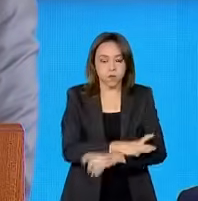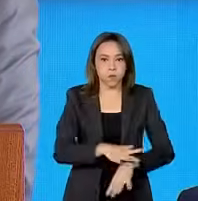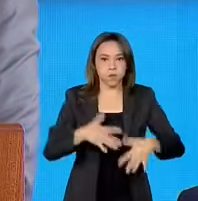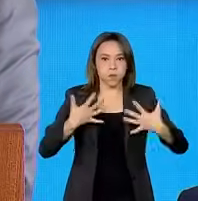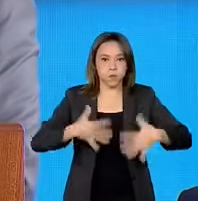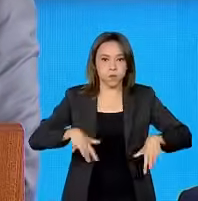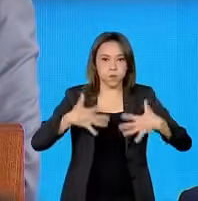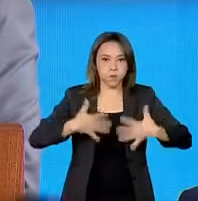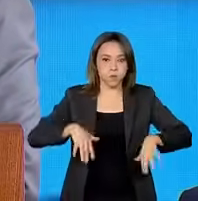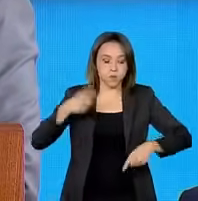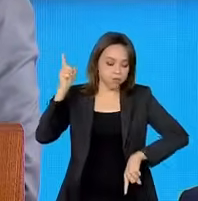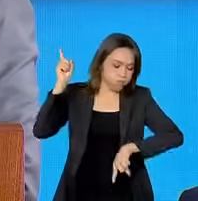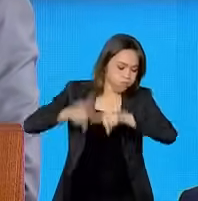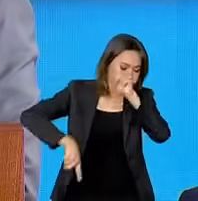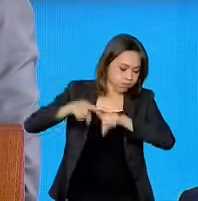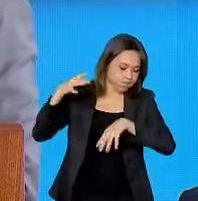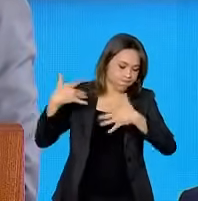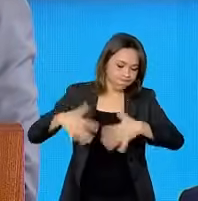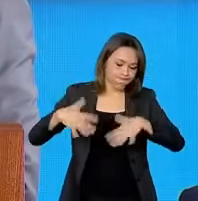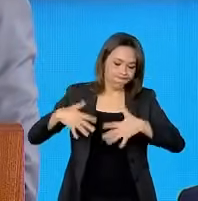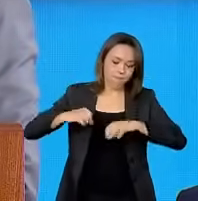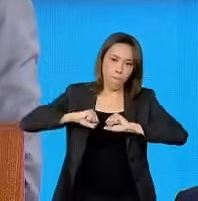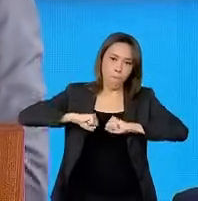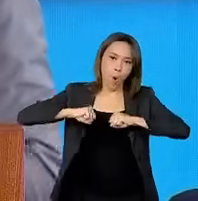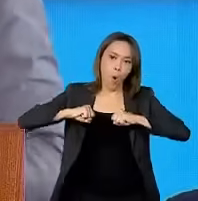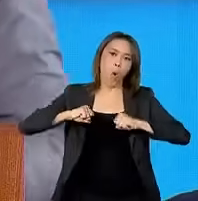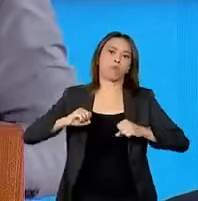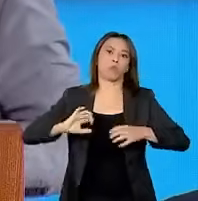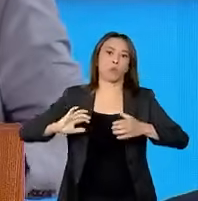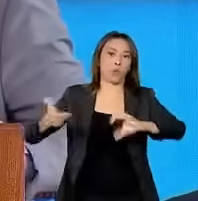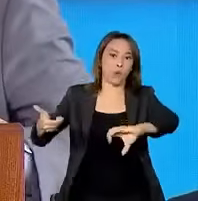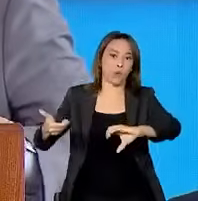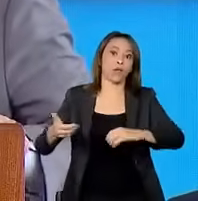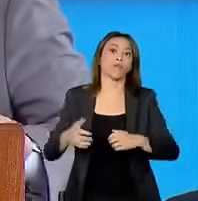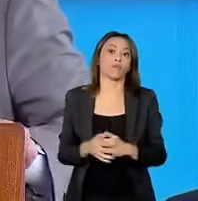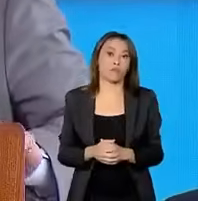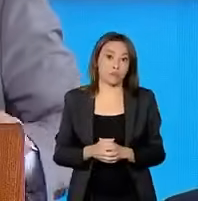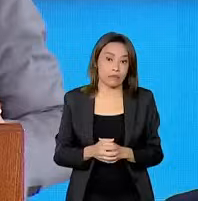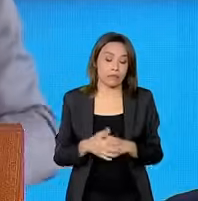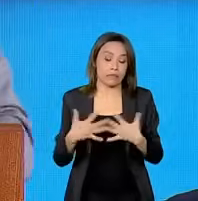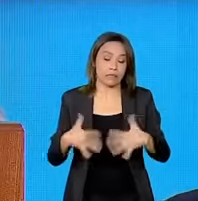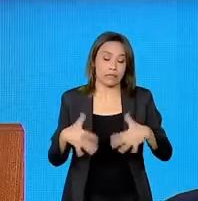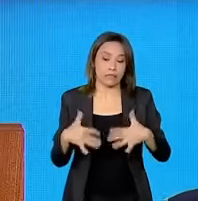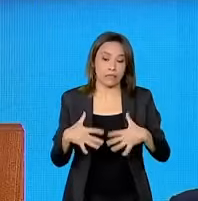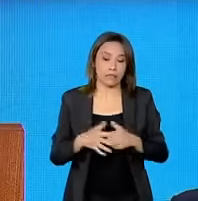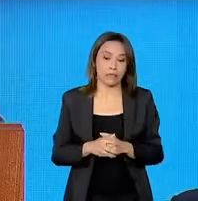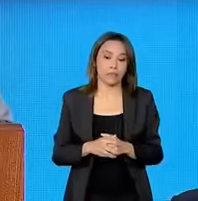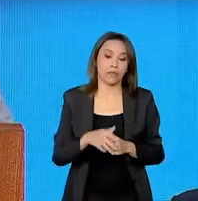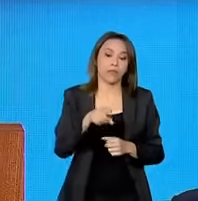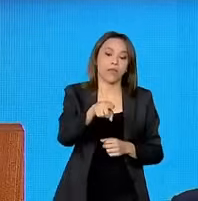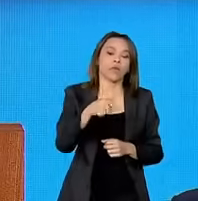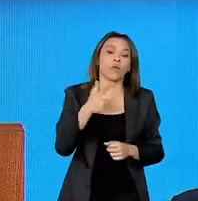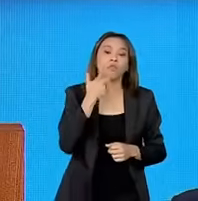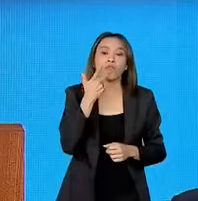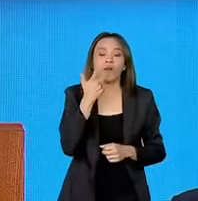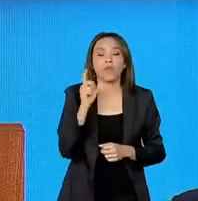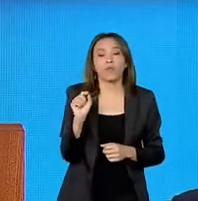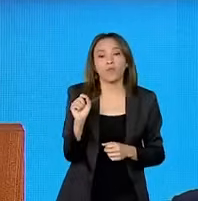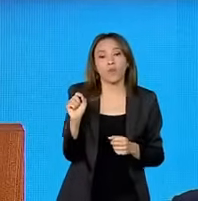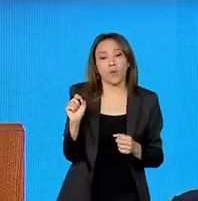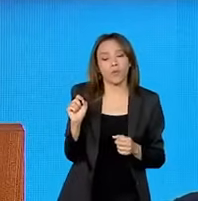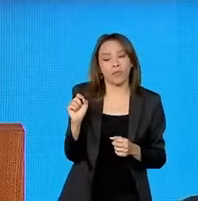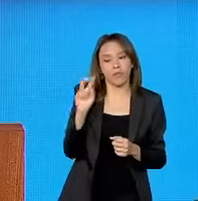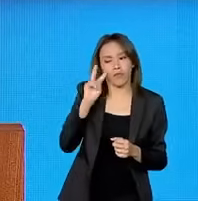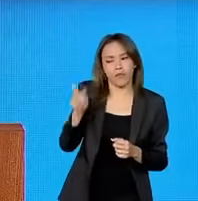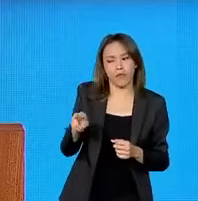de uma compreensão do Congresso Nacional, e eu faço questão de reconhecer. Quando a gente olha matematicamente o